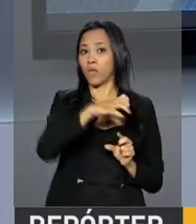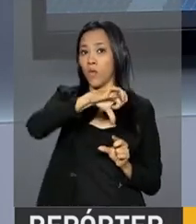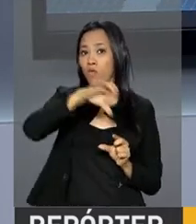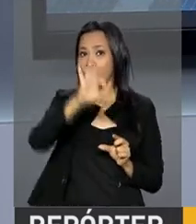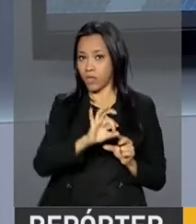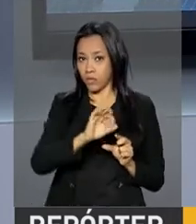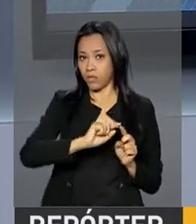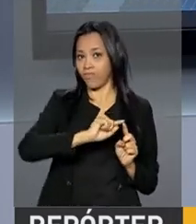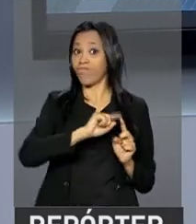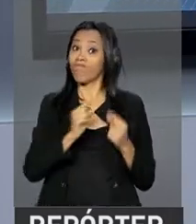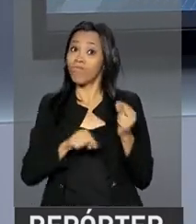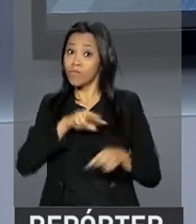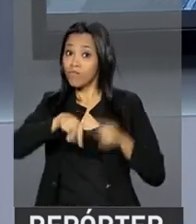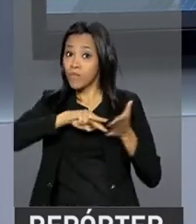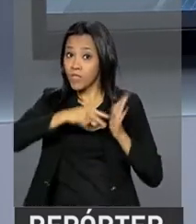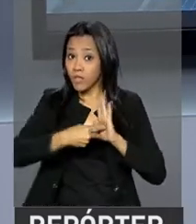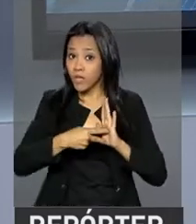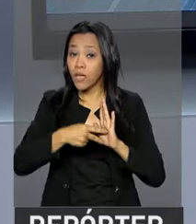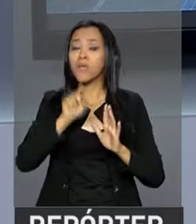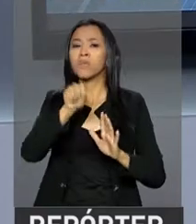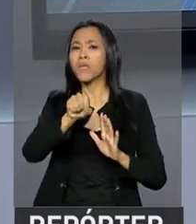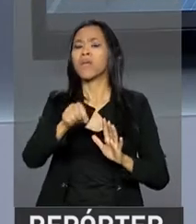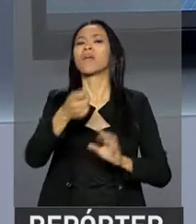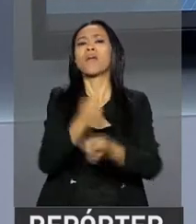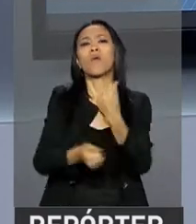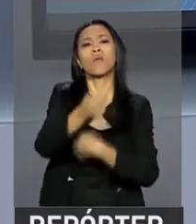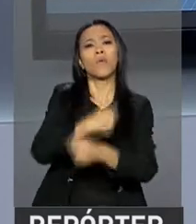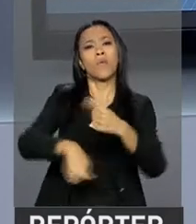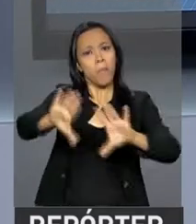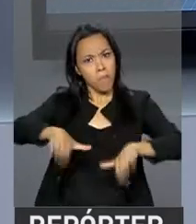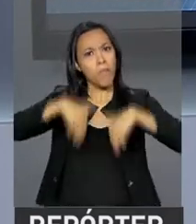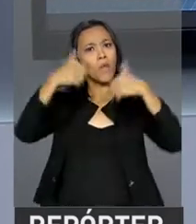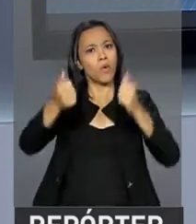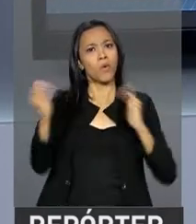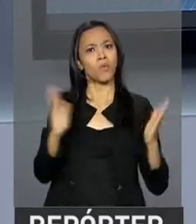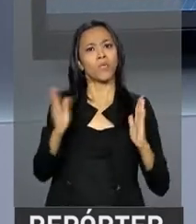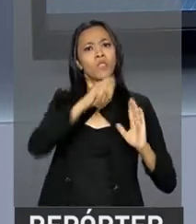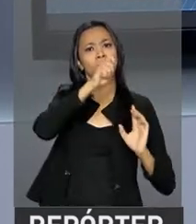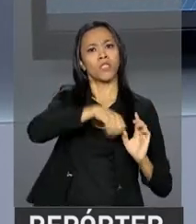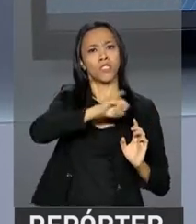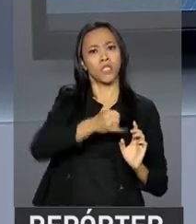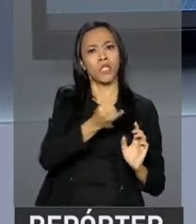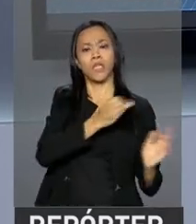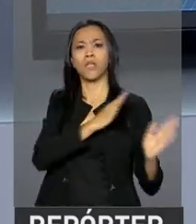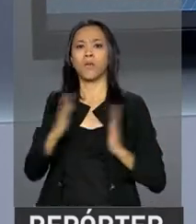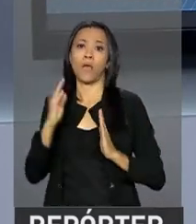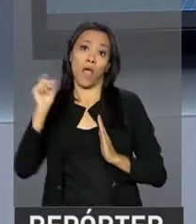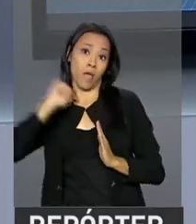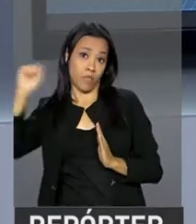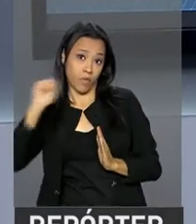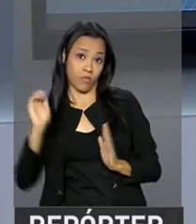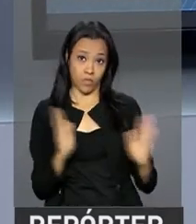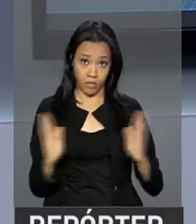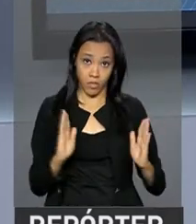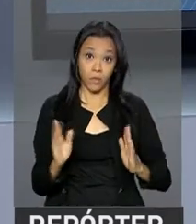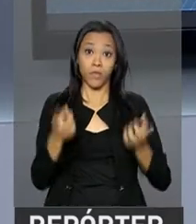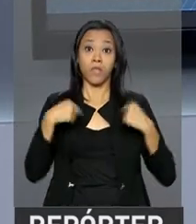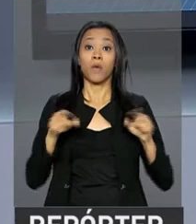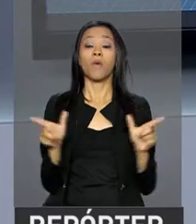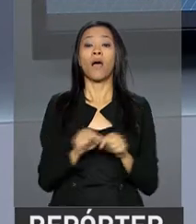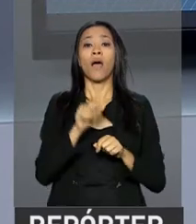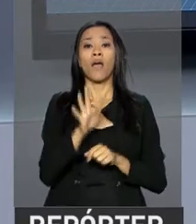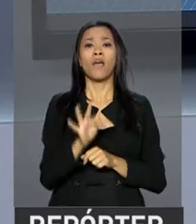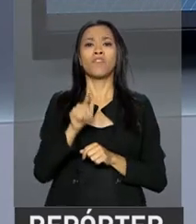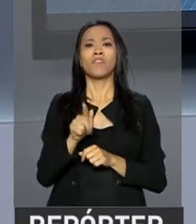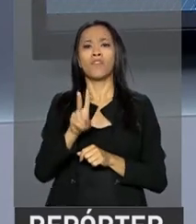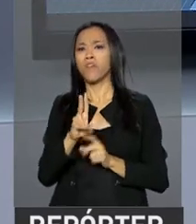ou seja o clima econômico melhorou no brasil entre janeiro e abril segundo a fgv a principal contribuição para o movimento